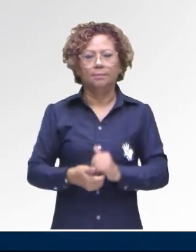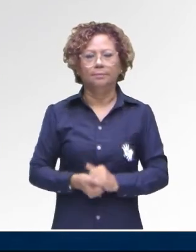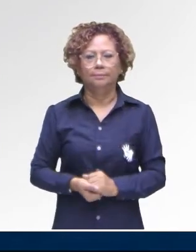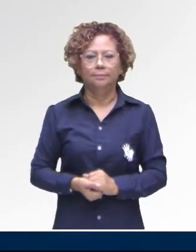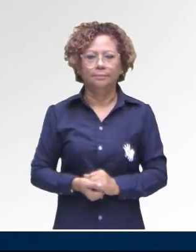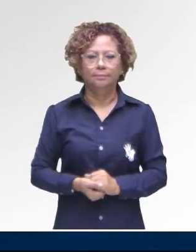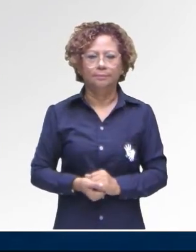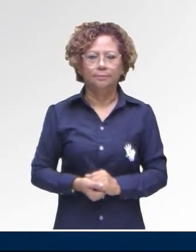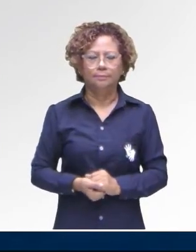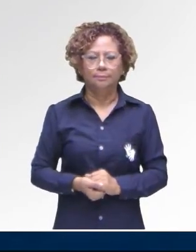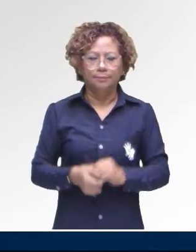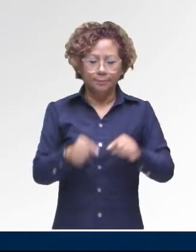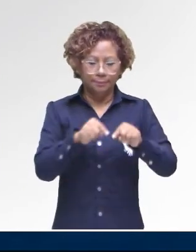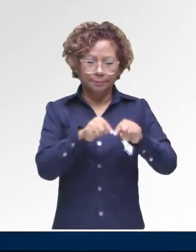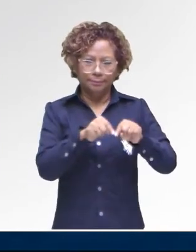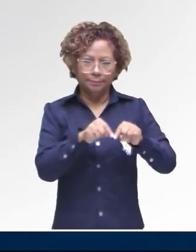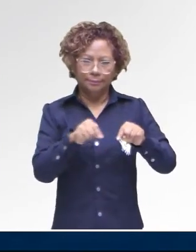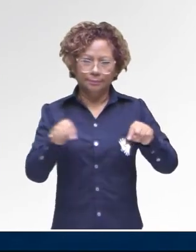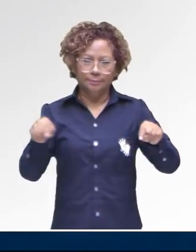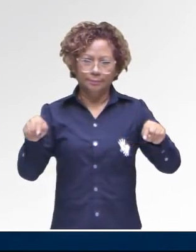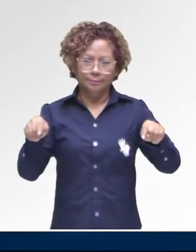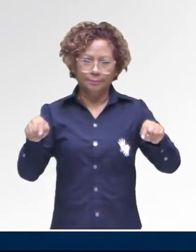Uma reta, né?